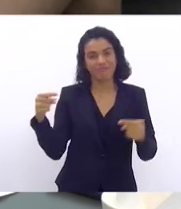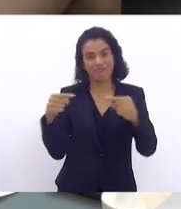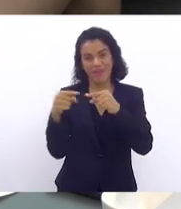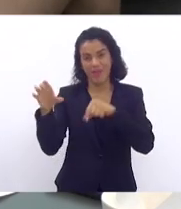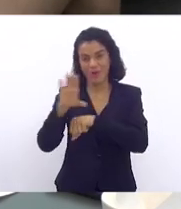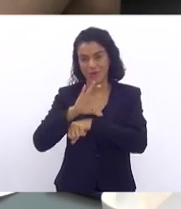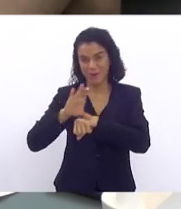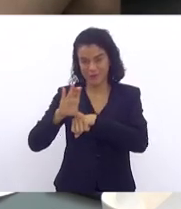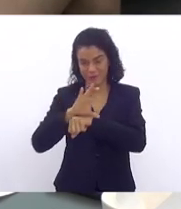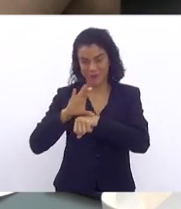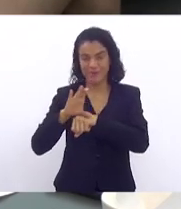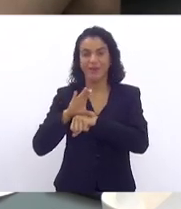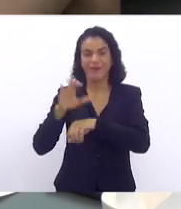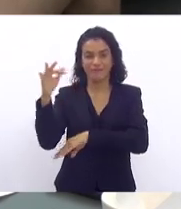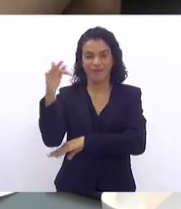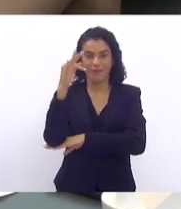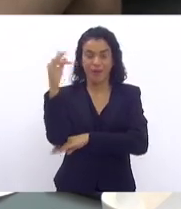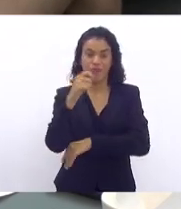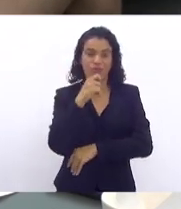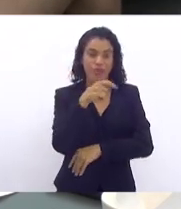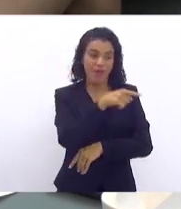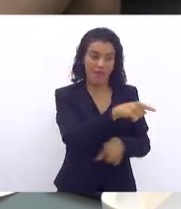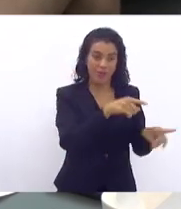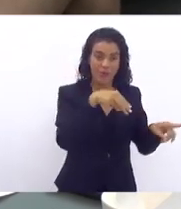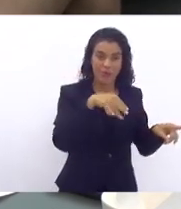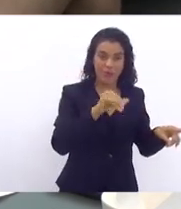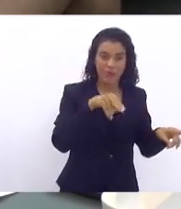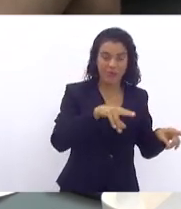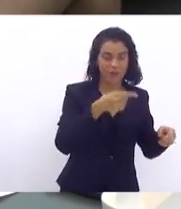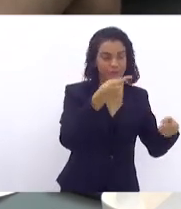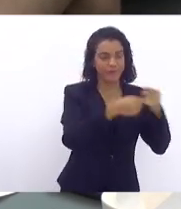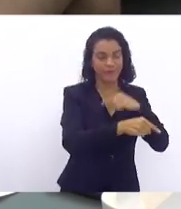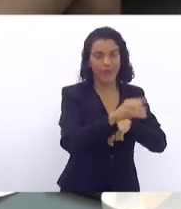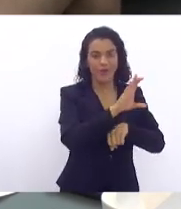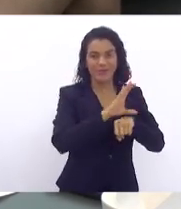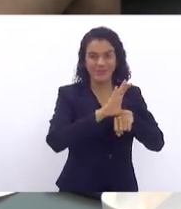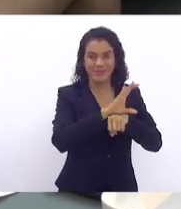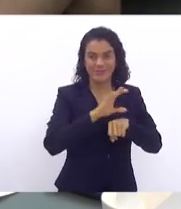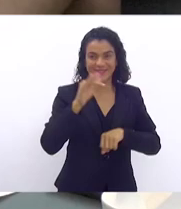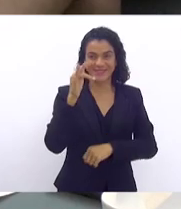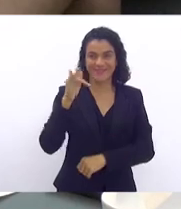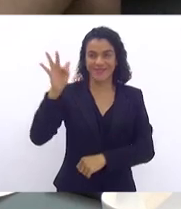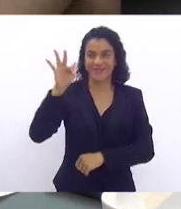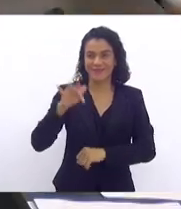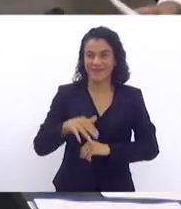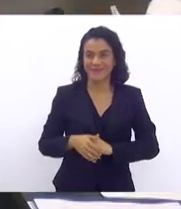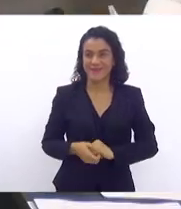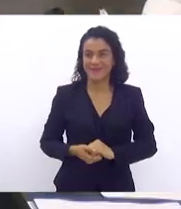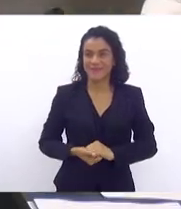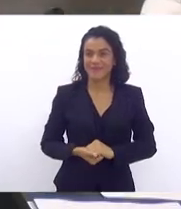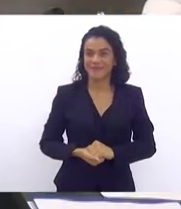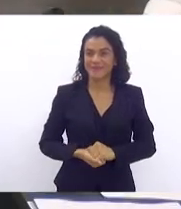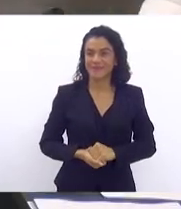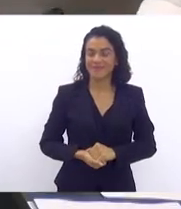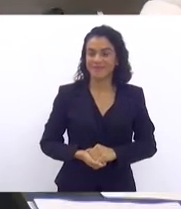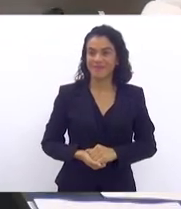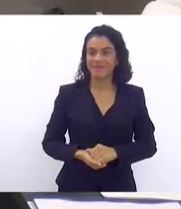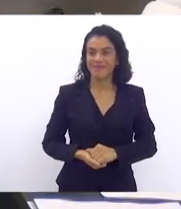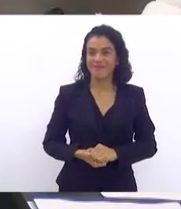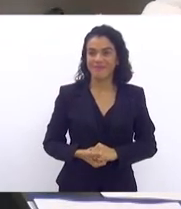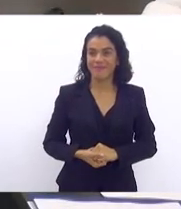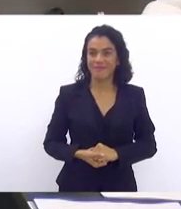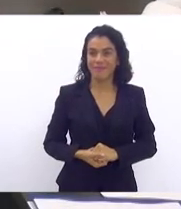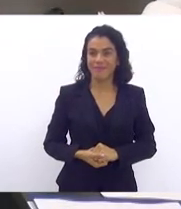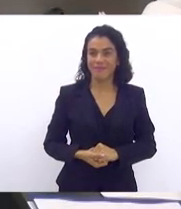constitucionalidade formal. Se é do deputado Carlos Mink, tem constitucionalidade formal. Tá certo.